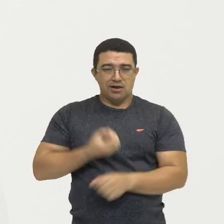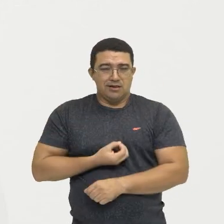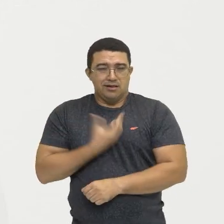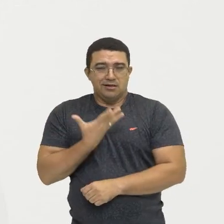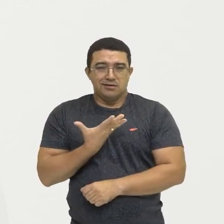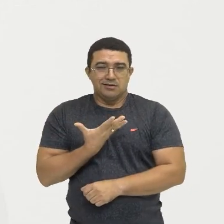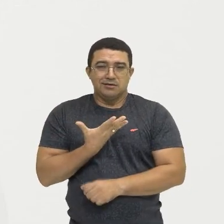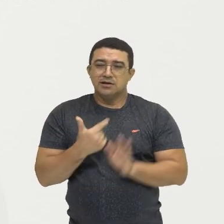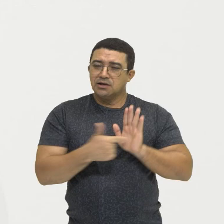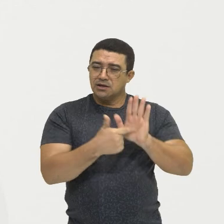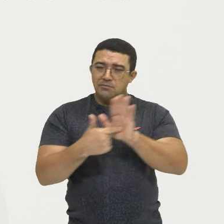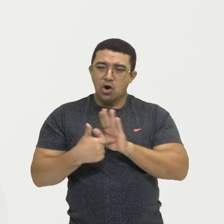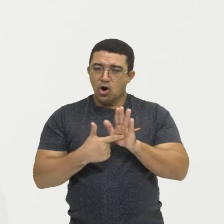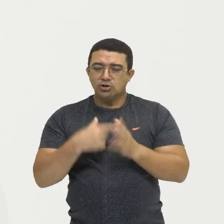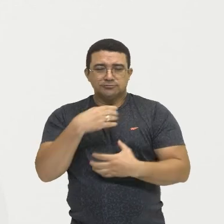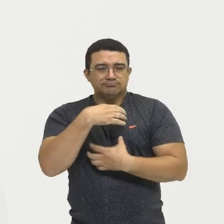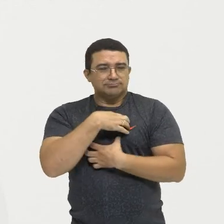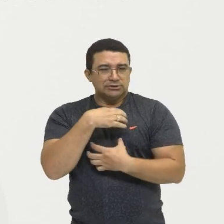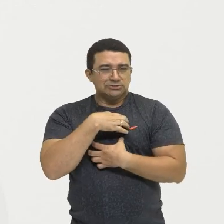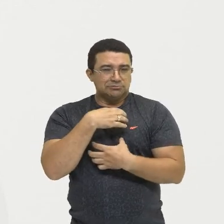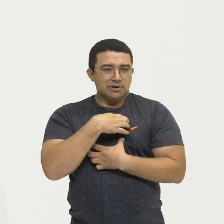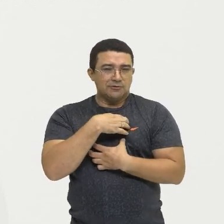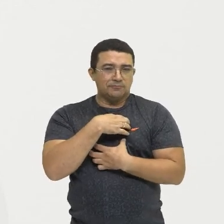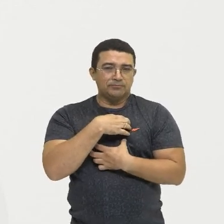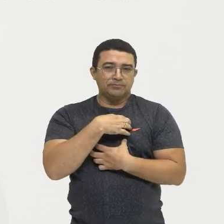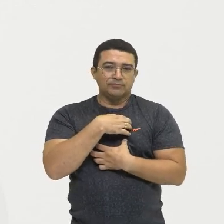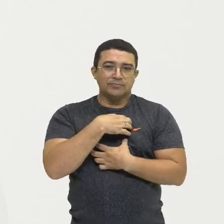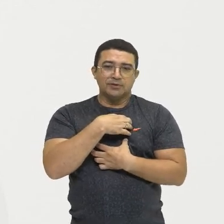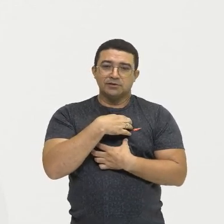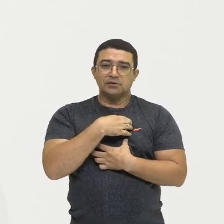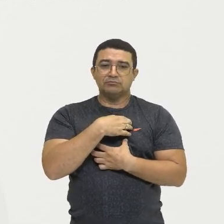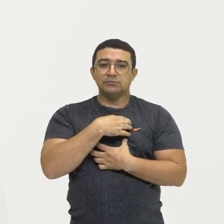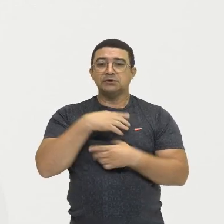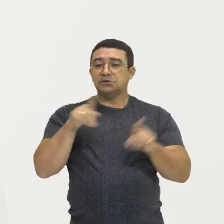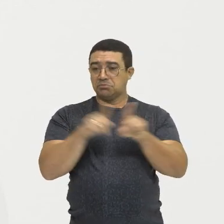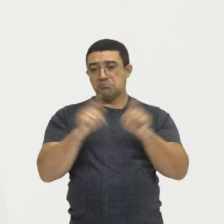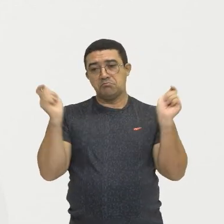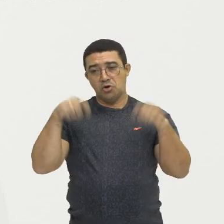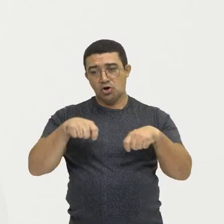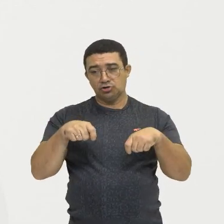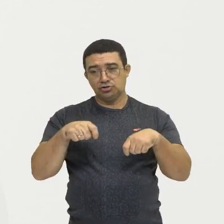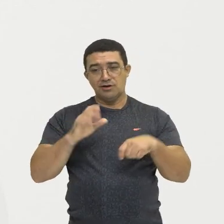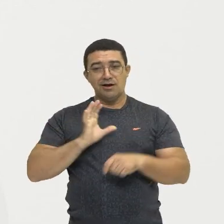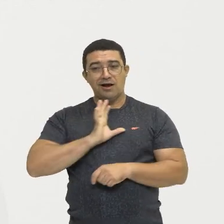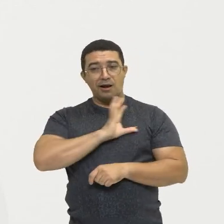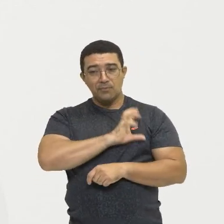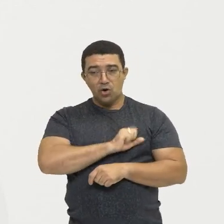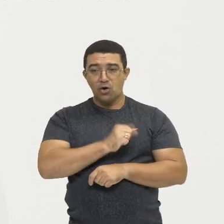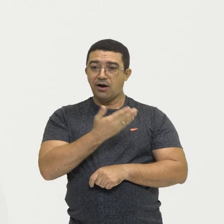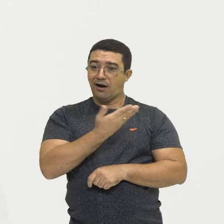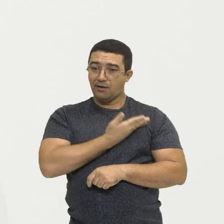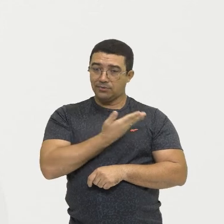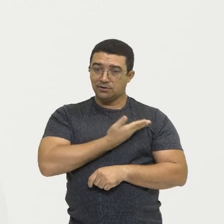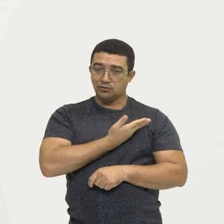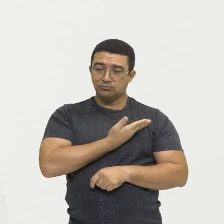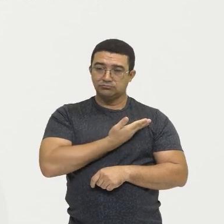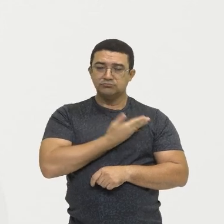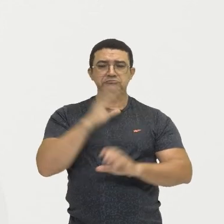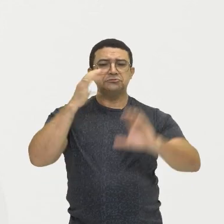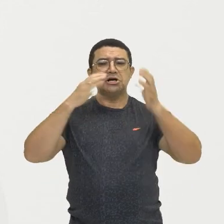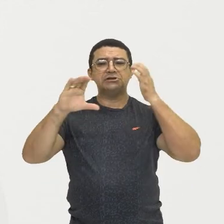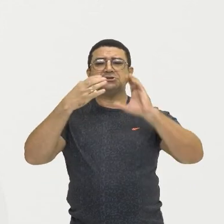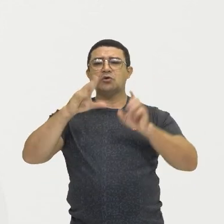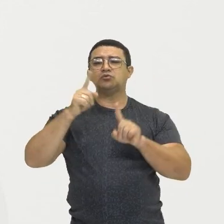os sentimentos, né? As cantigas líricas, elas podem ser de amor e de amigo, depois você vai entender um pouco mais, né? E